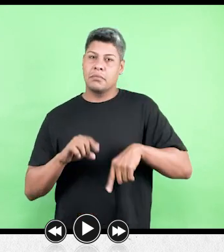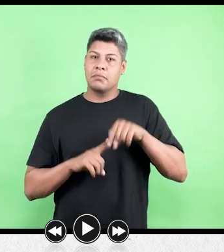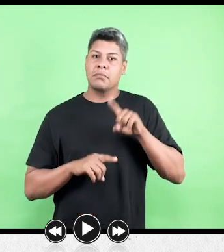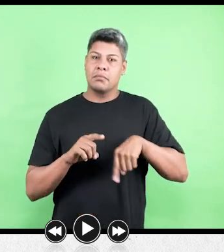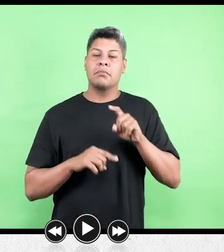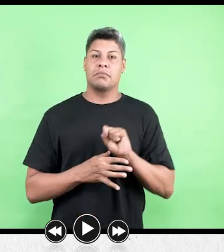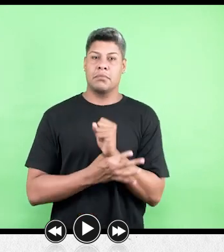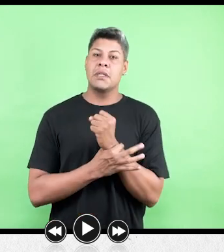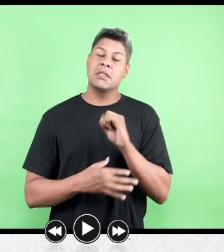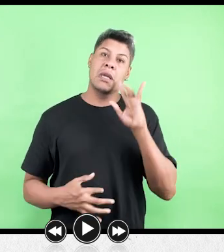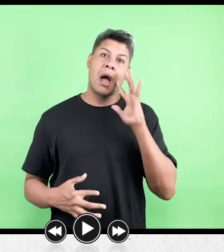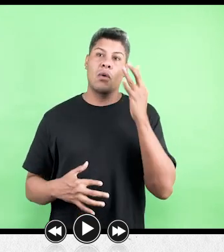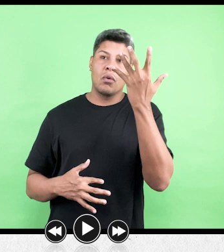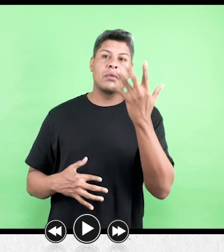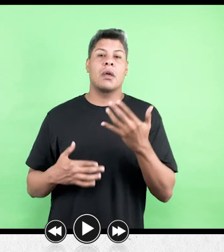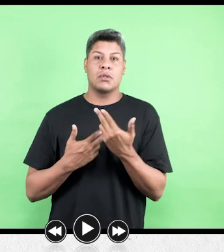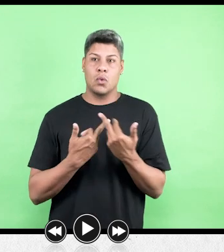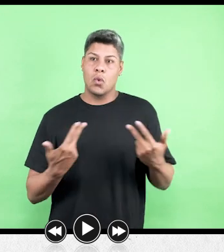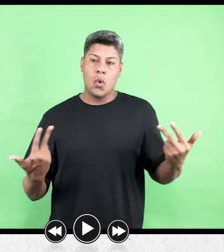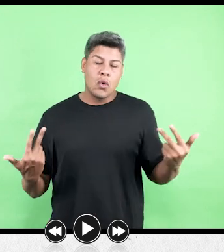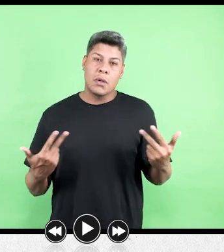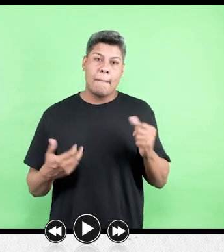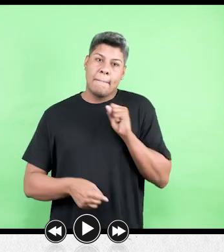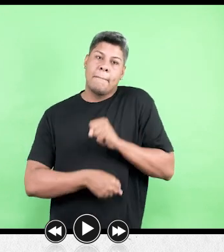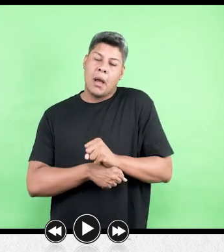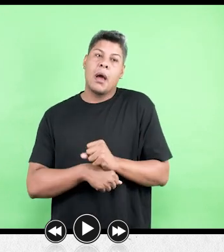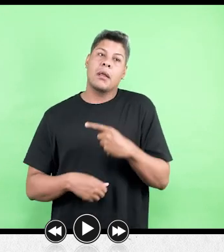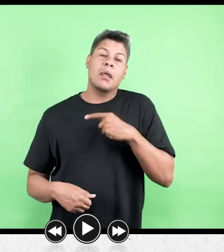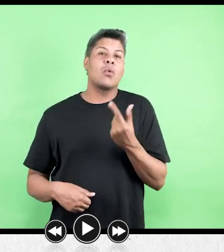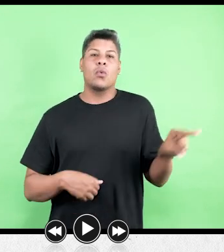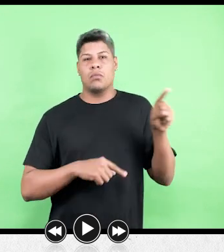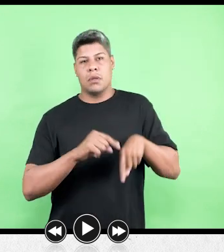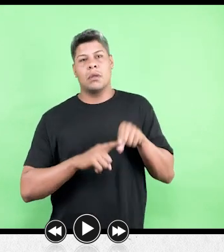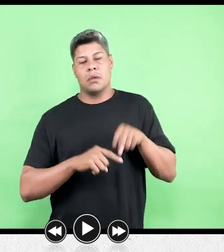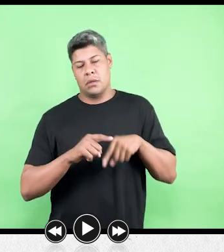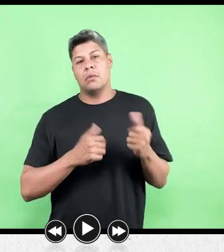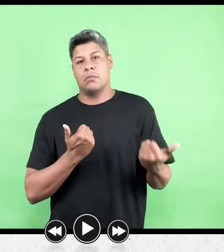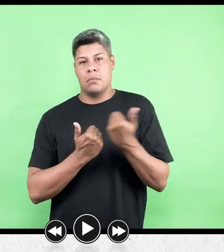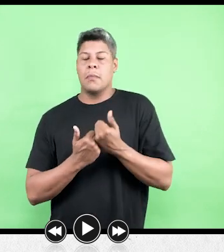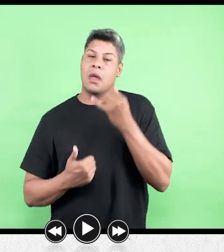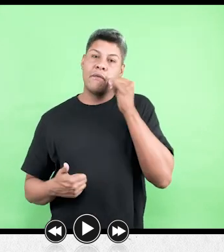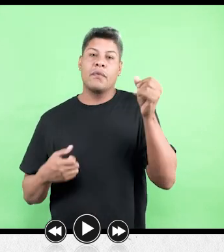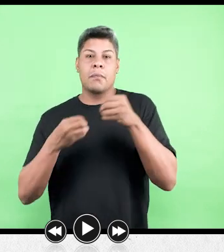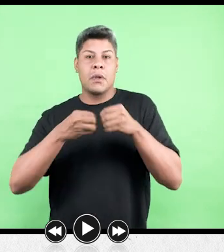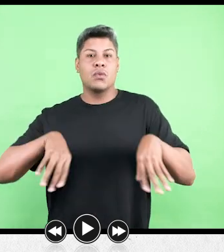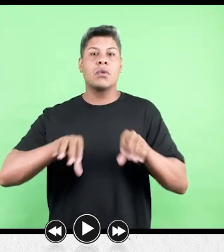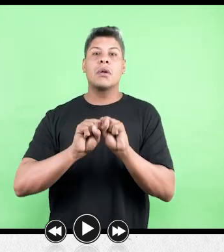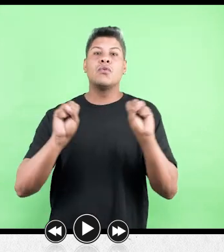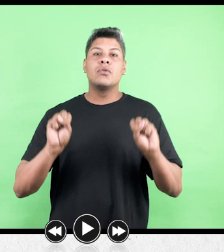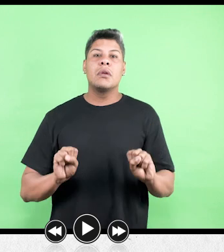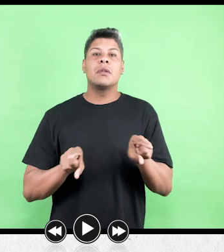reservas, né, caso falhe um equipamento, é importante a gente ter um outro que entre em operação imediatamente para não prejudicar o sistema.